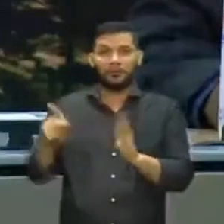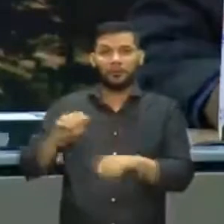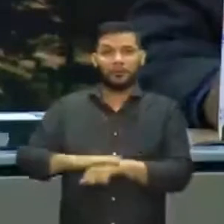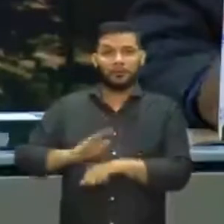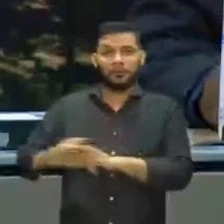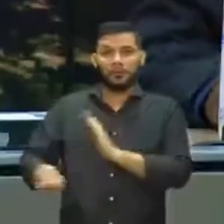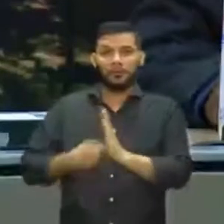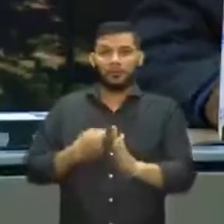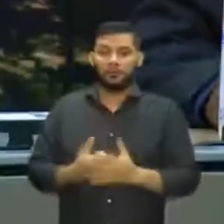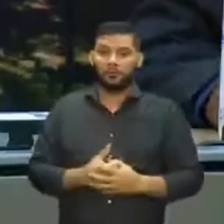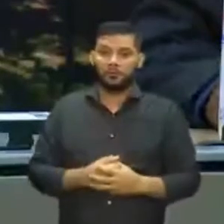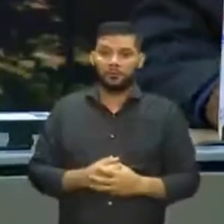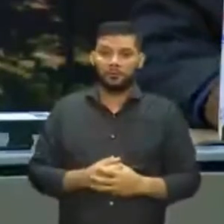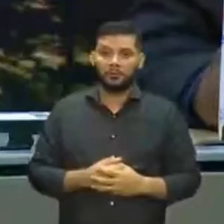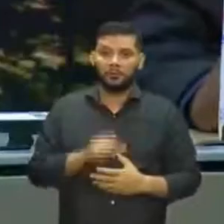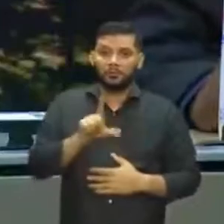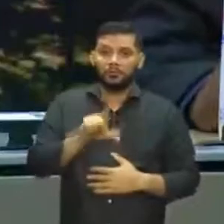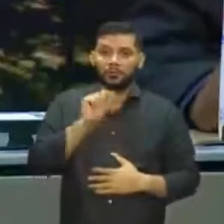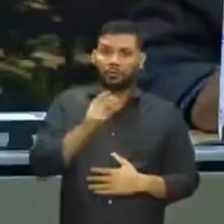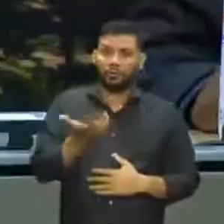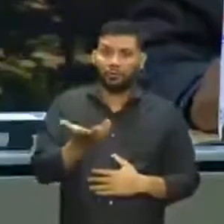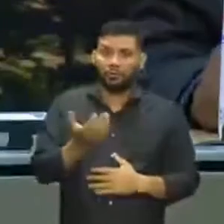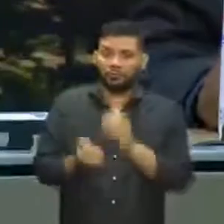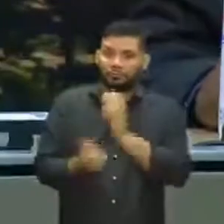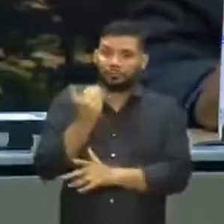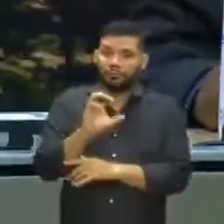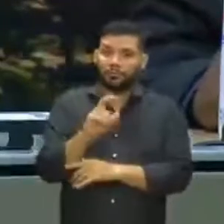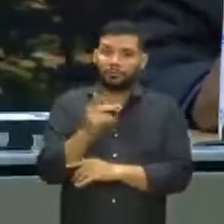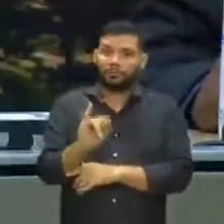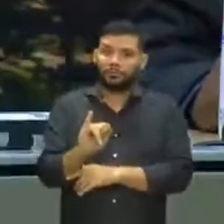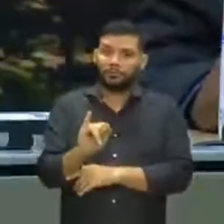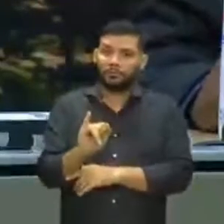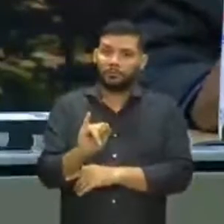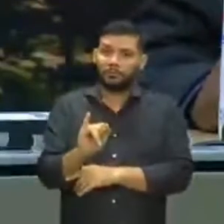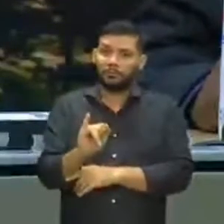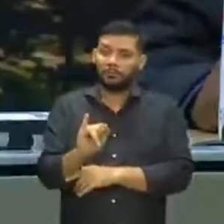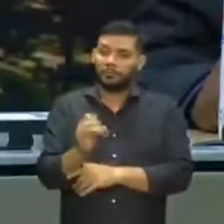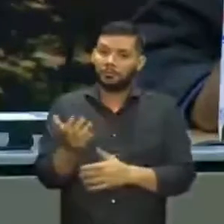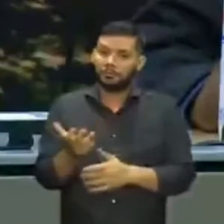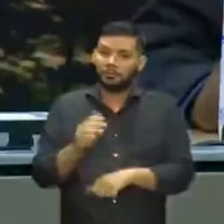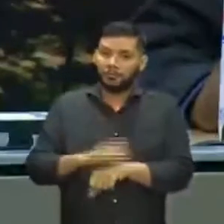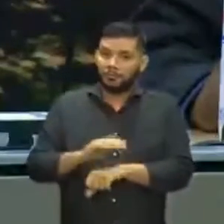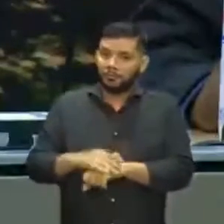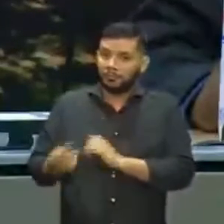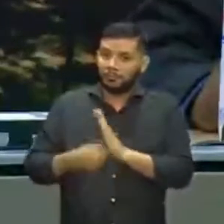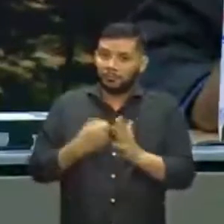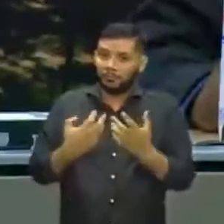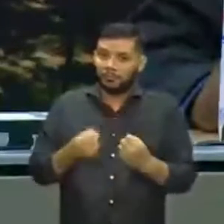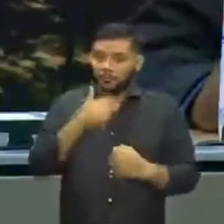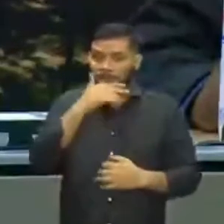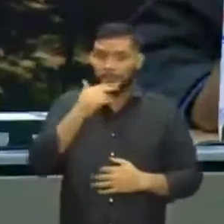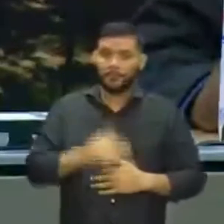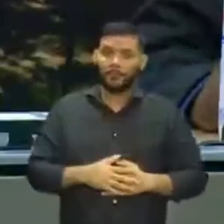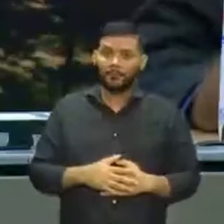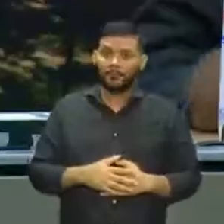Ele assinou a opção de se criar uma CPI para investigar associações policiais. Vossa Excelência assina,